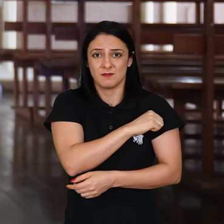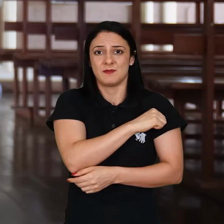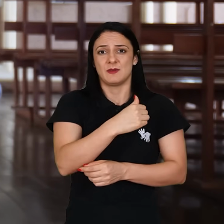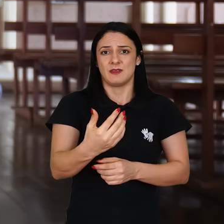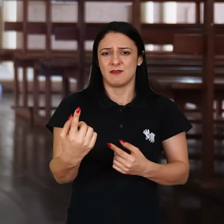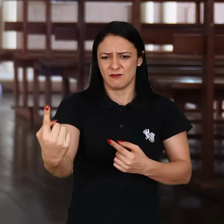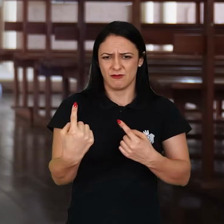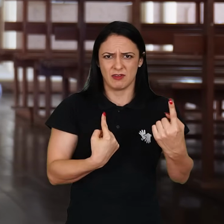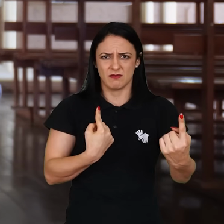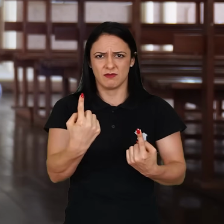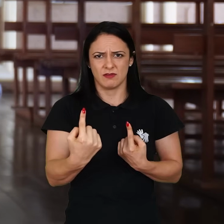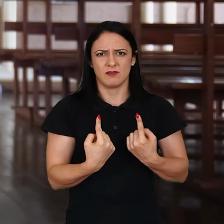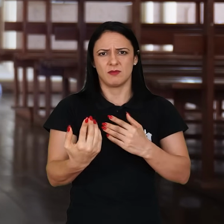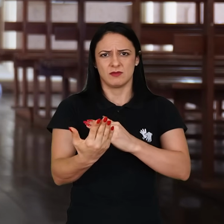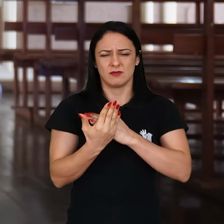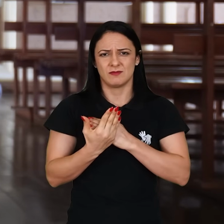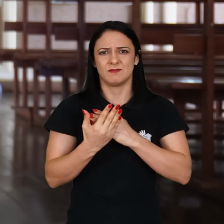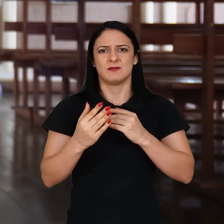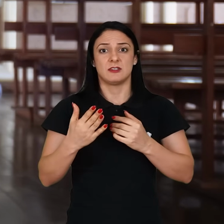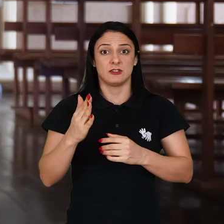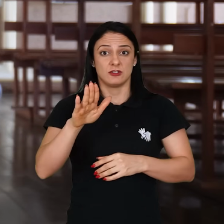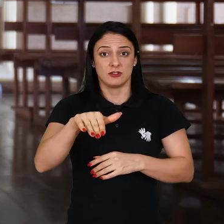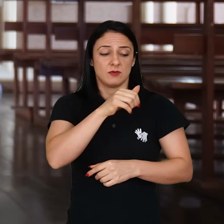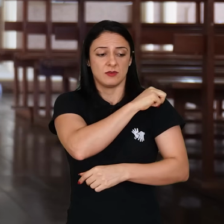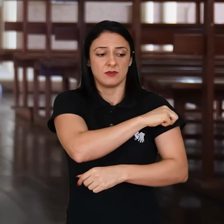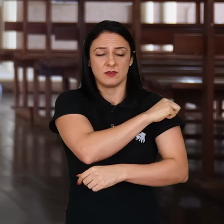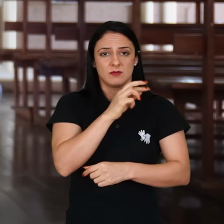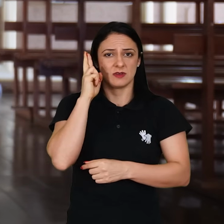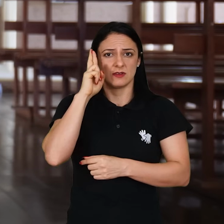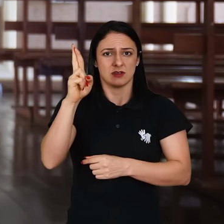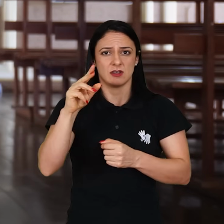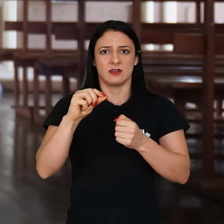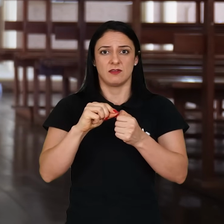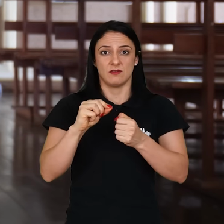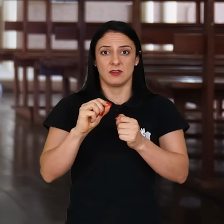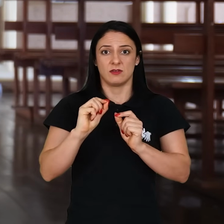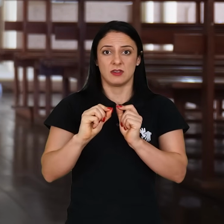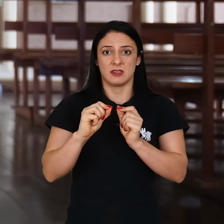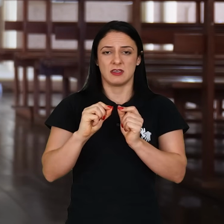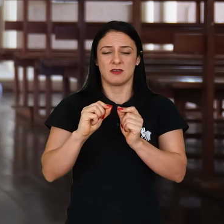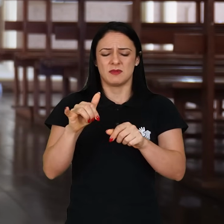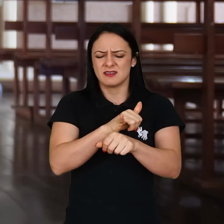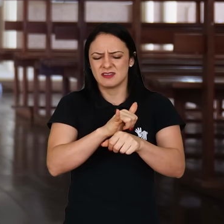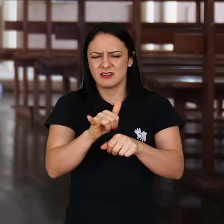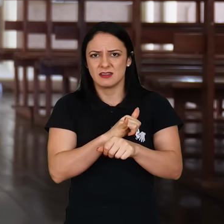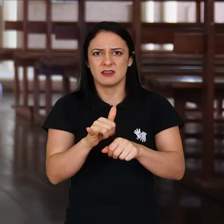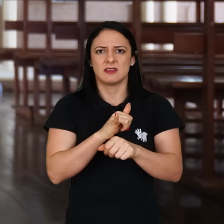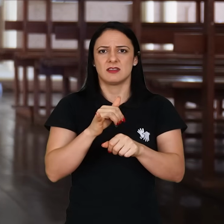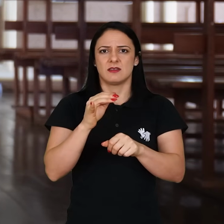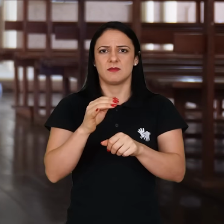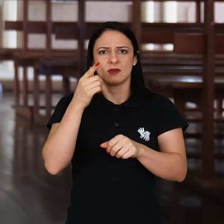vieram me socorrer. Aí vão chamar o enfermeiro-chefe. Chamou o enfermeiro-chefe. Ali naquele momento ele fez um procedimento que conseguiu fazer com que